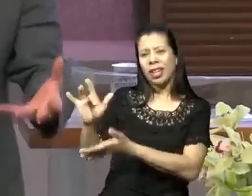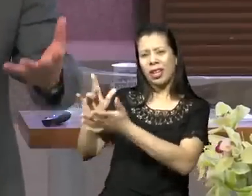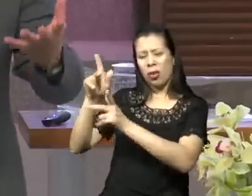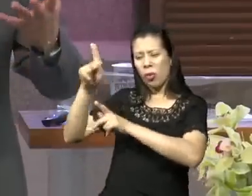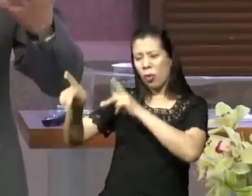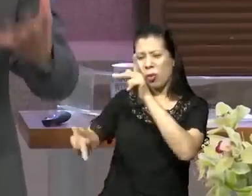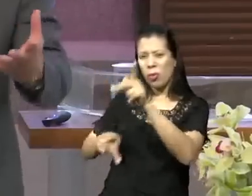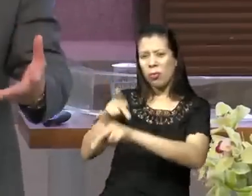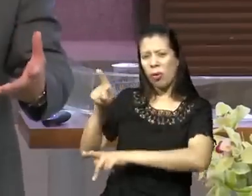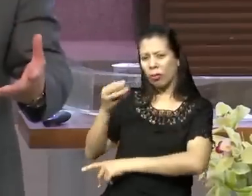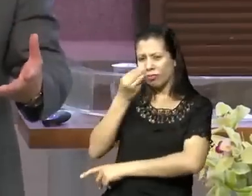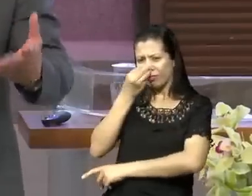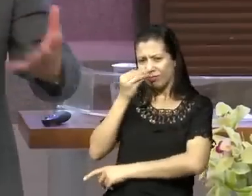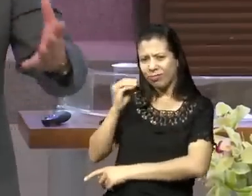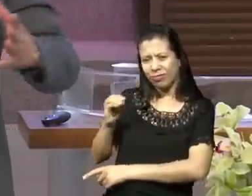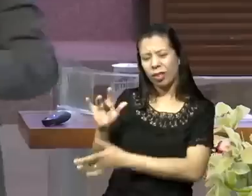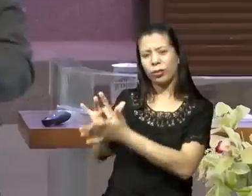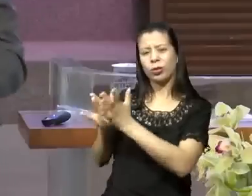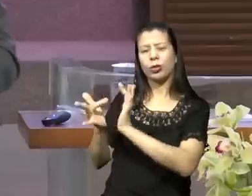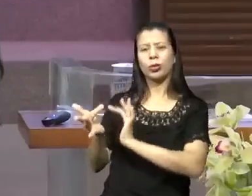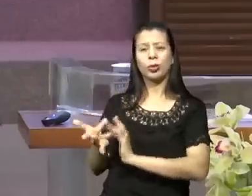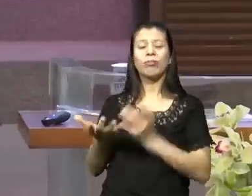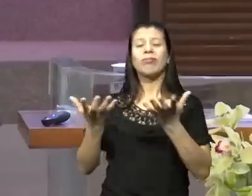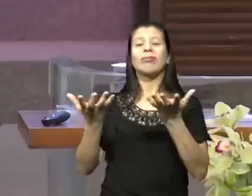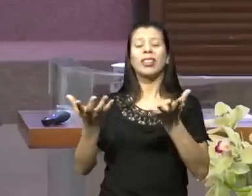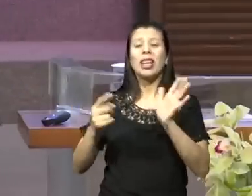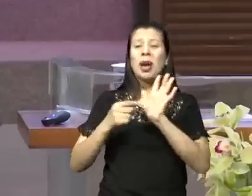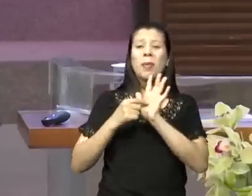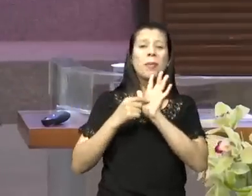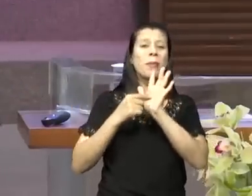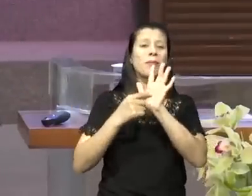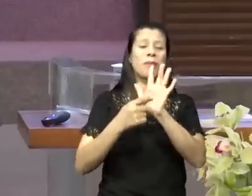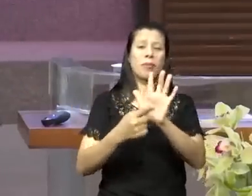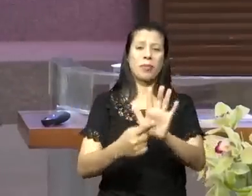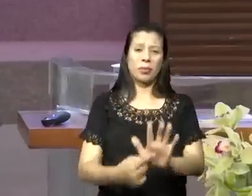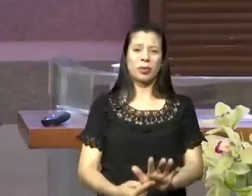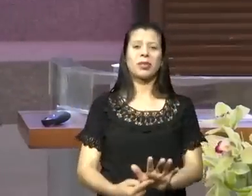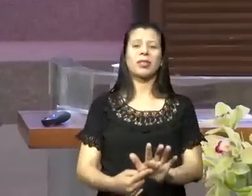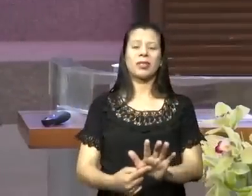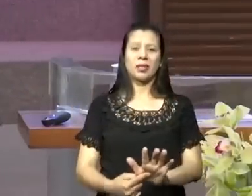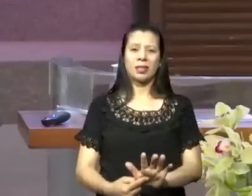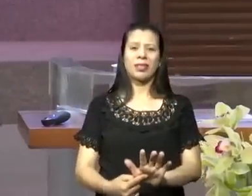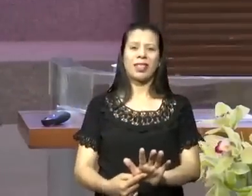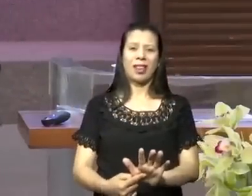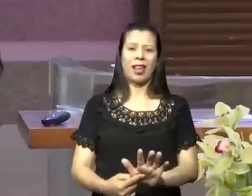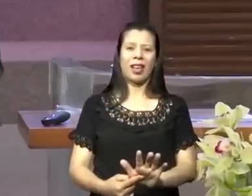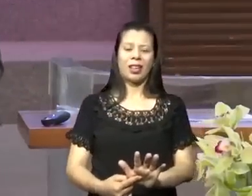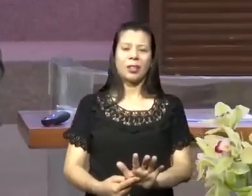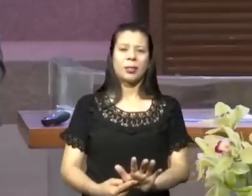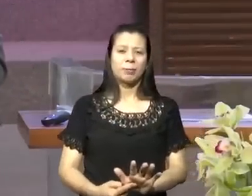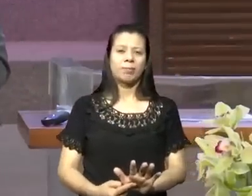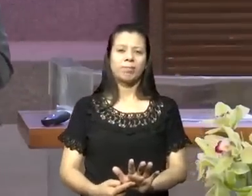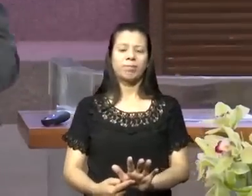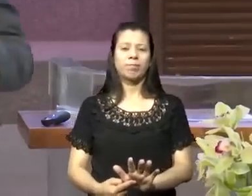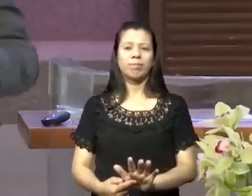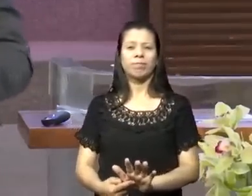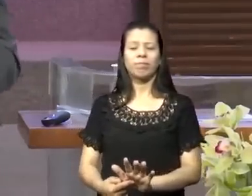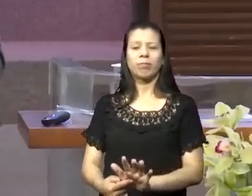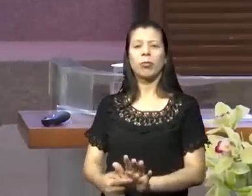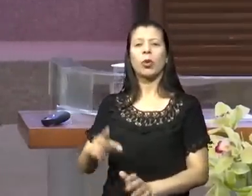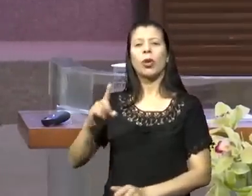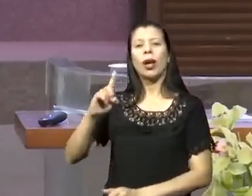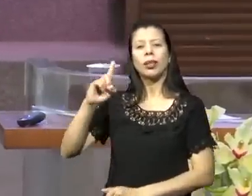e mostrar quem era que estava entre eles nada menos nada mais do que o próprio Deus na pessoa de Jesus Cristo uma